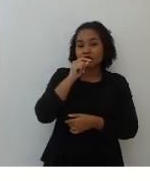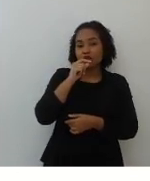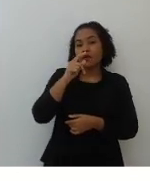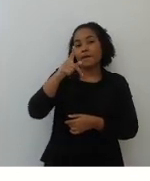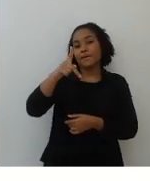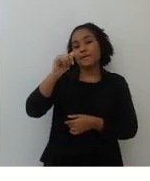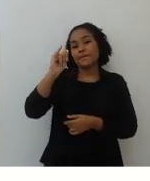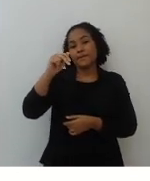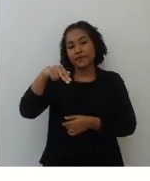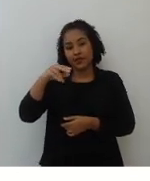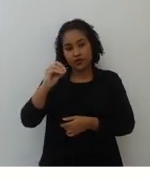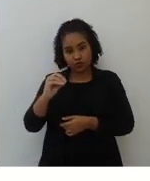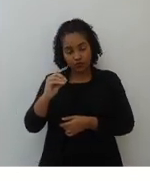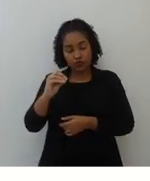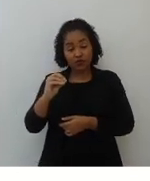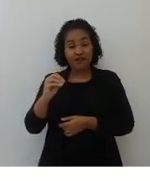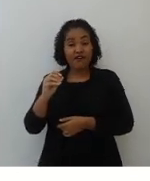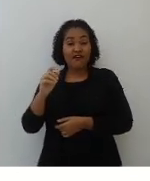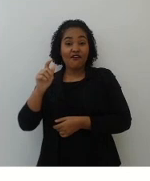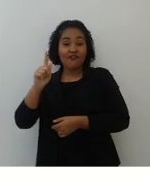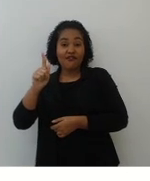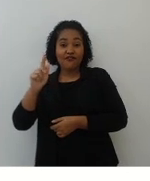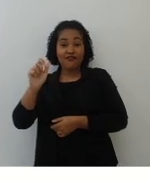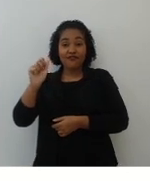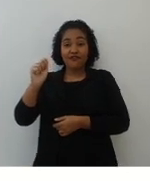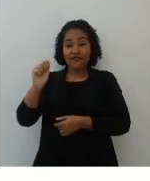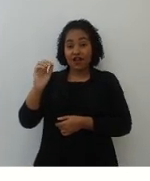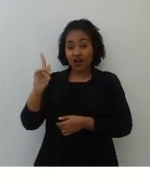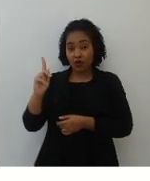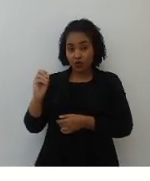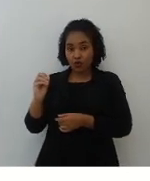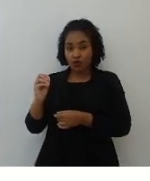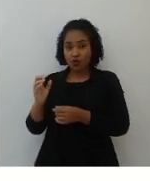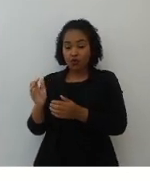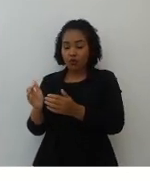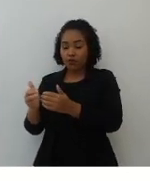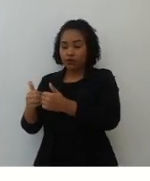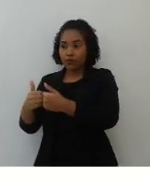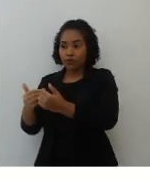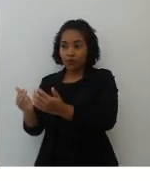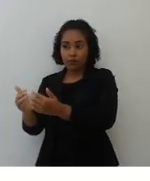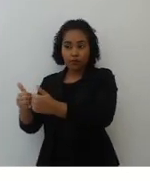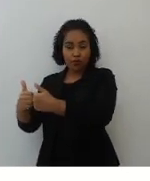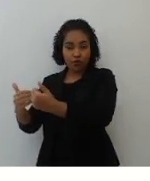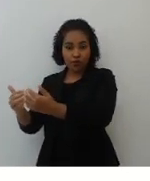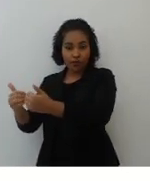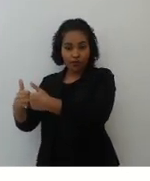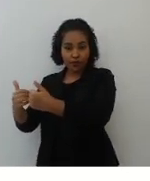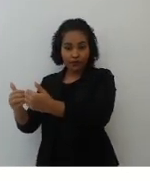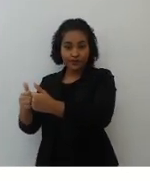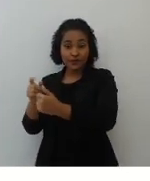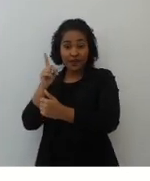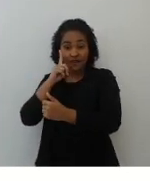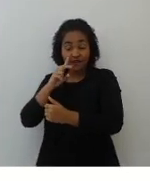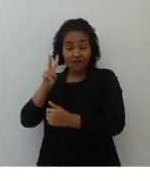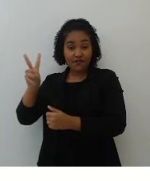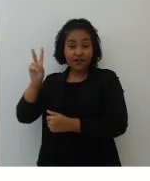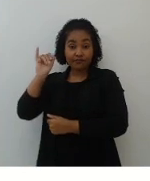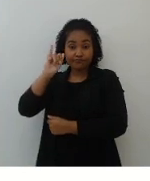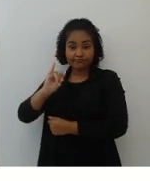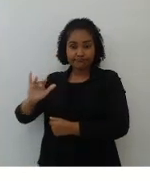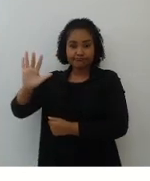líquidos. Olha, dá uma olhadinha na figura, a forma que a célula faz, né? O movimento que ela faz, né? Criação